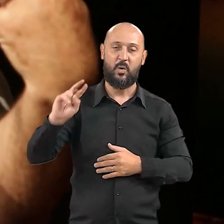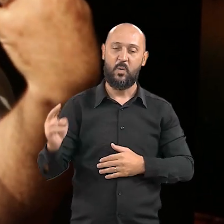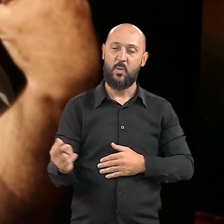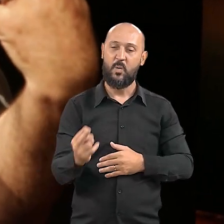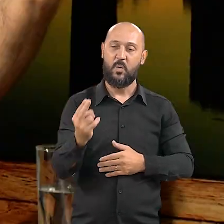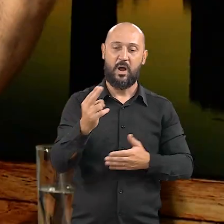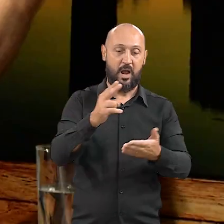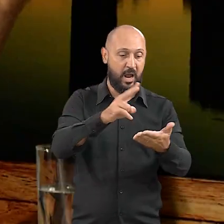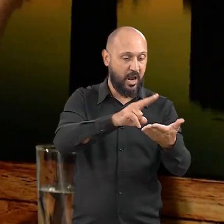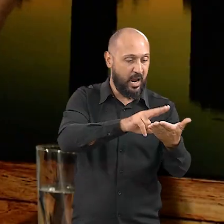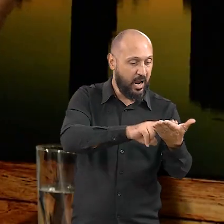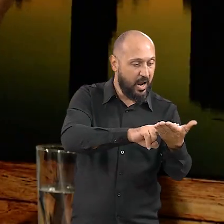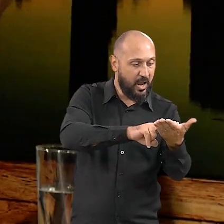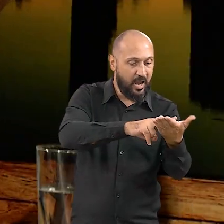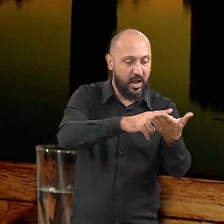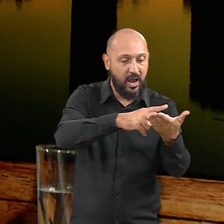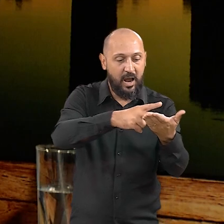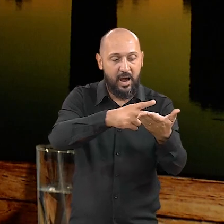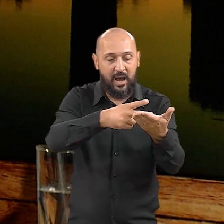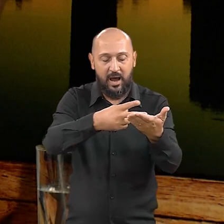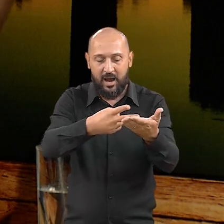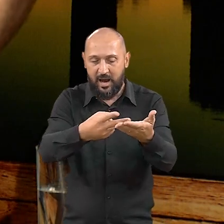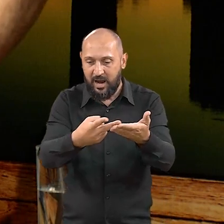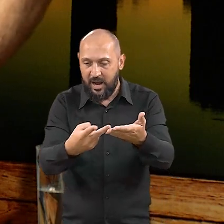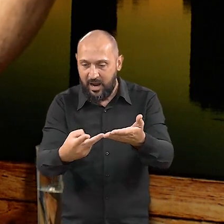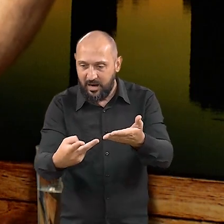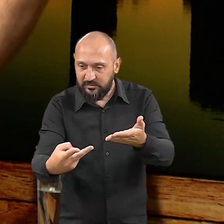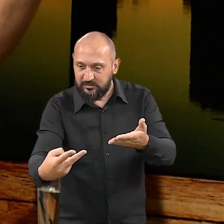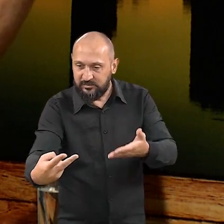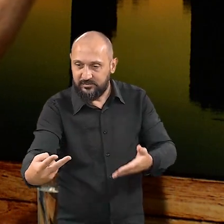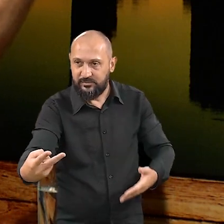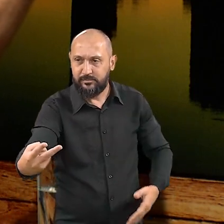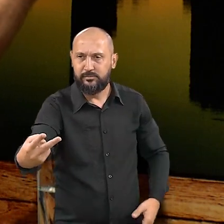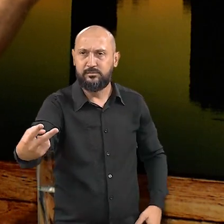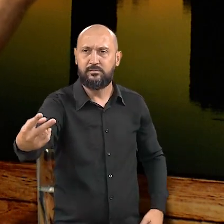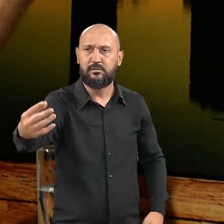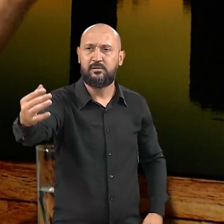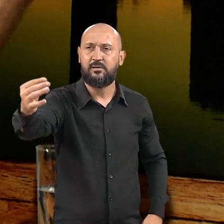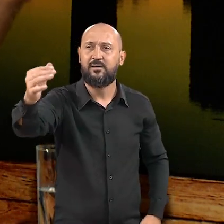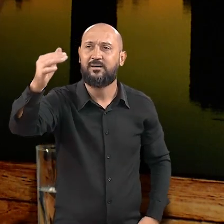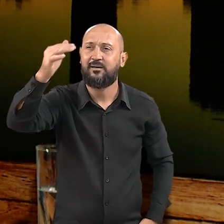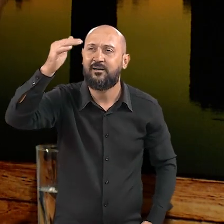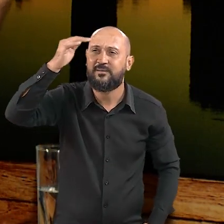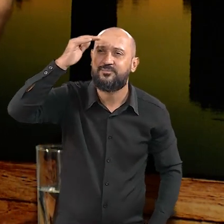traduzindo o quanto estás longe.